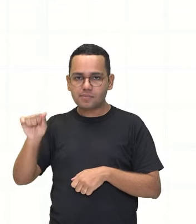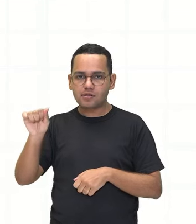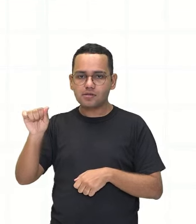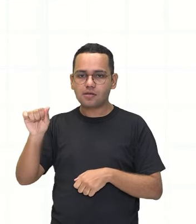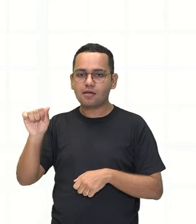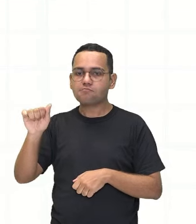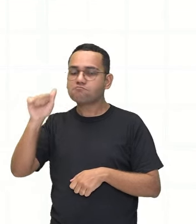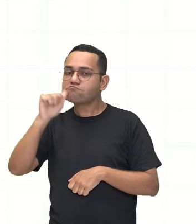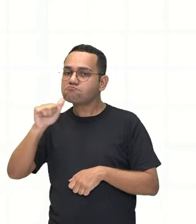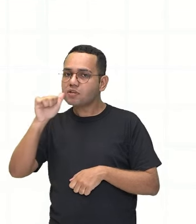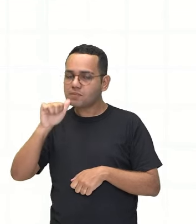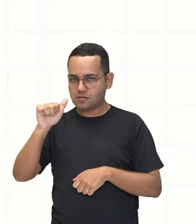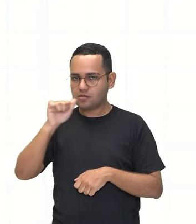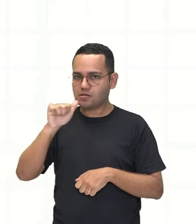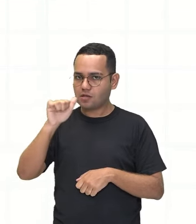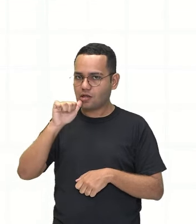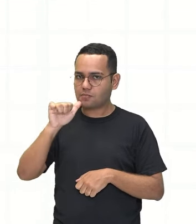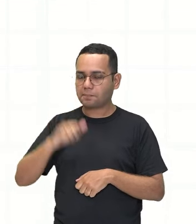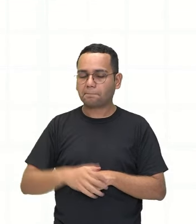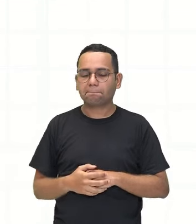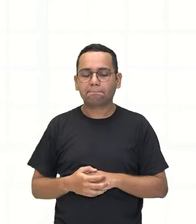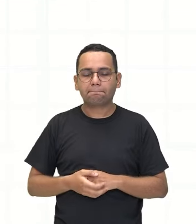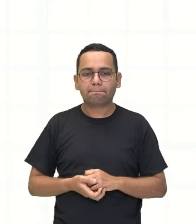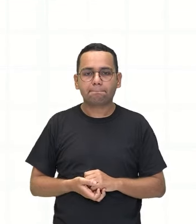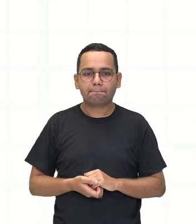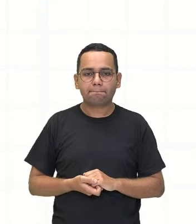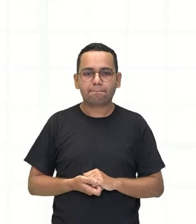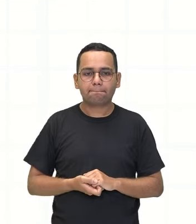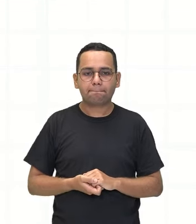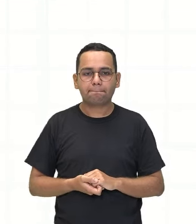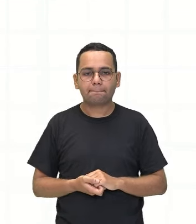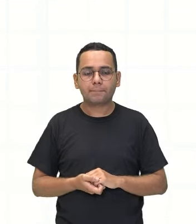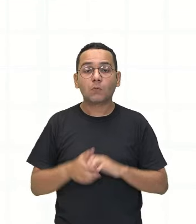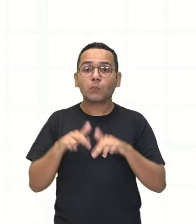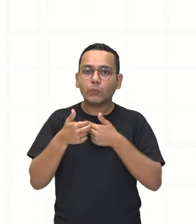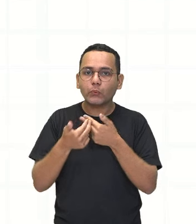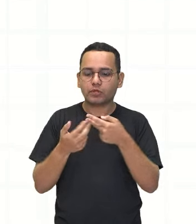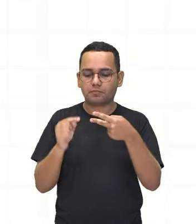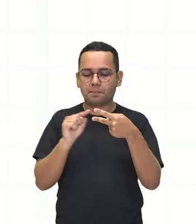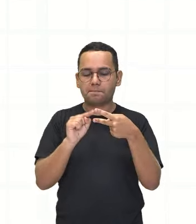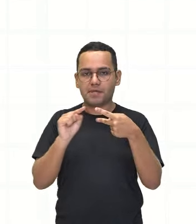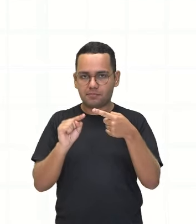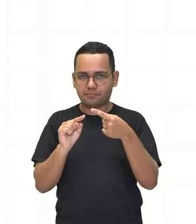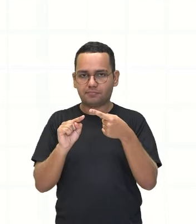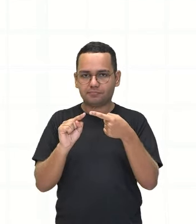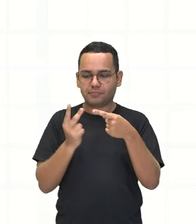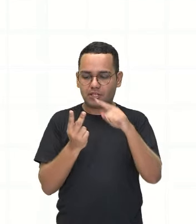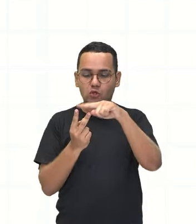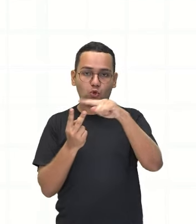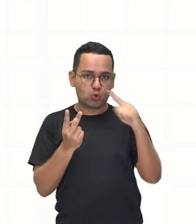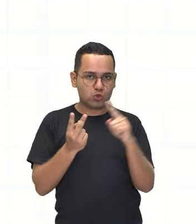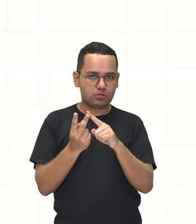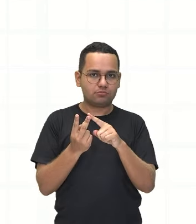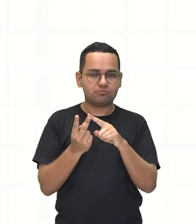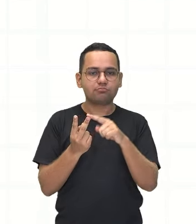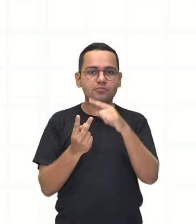uma. Então, por essas duas formas, a gente consegue observar que para o substantivo biforme, ele